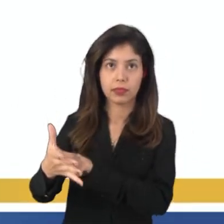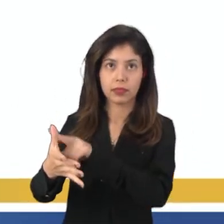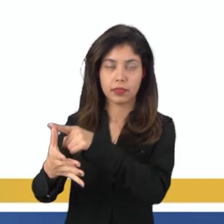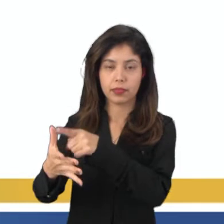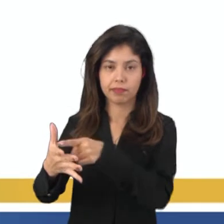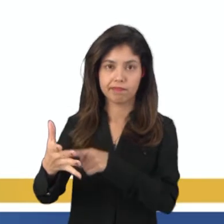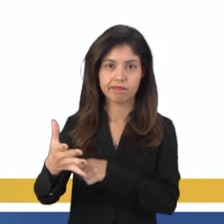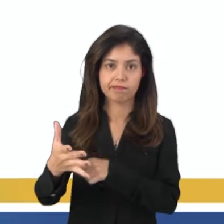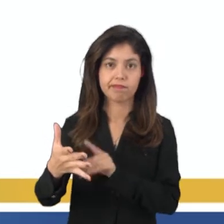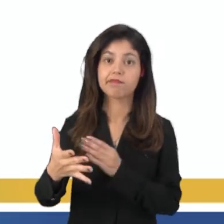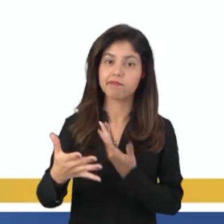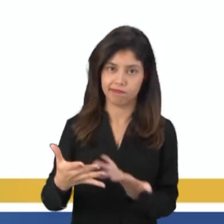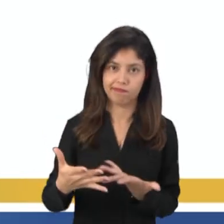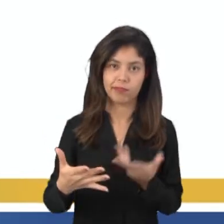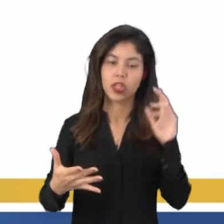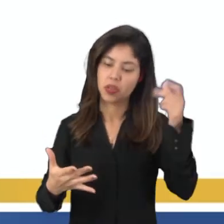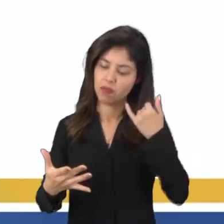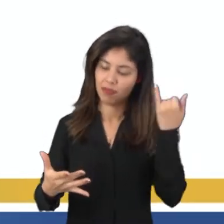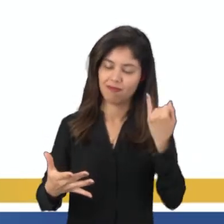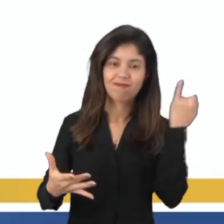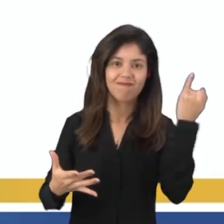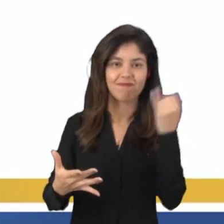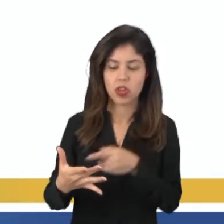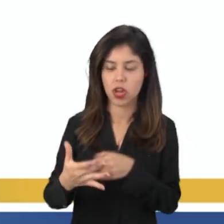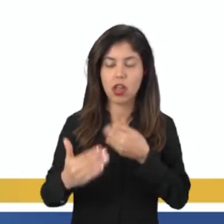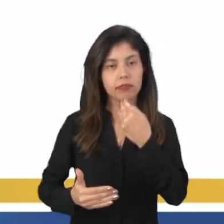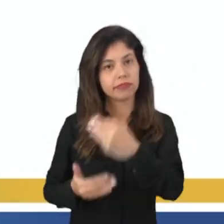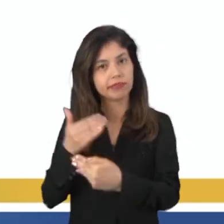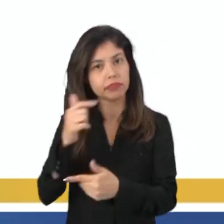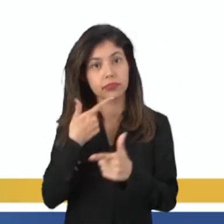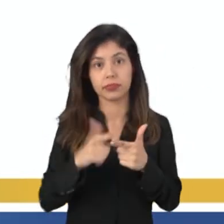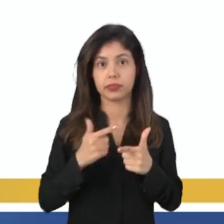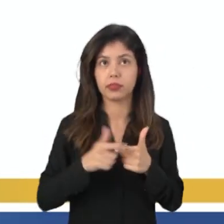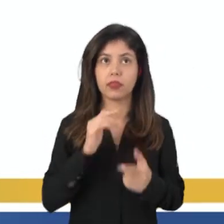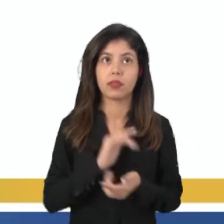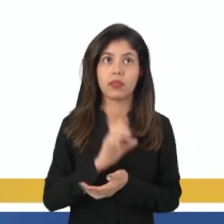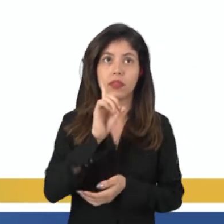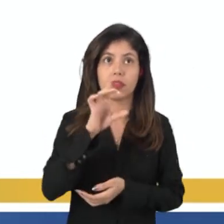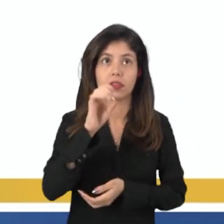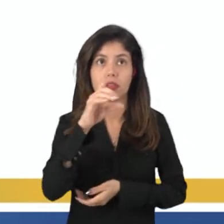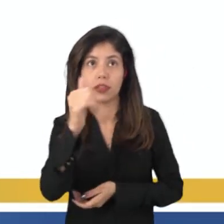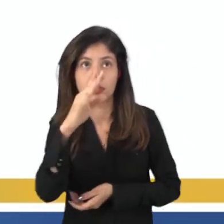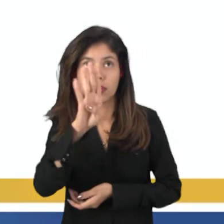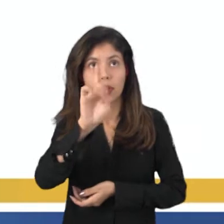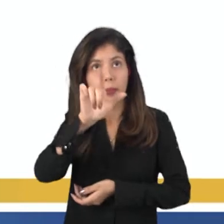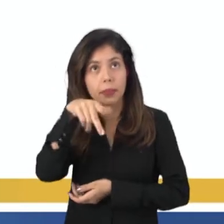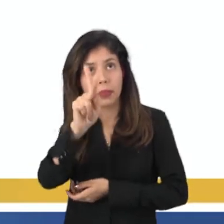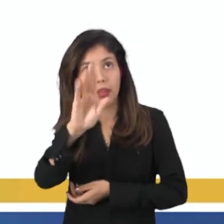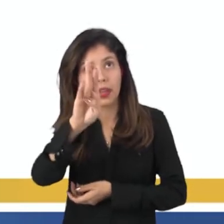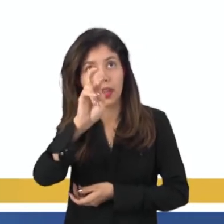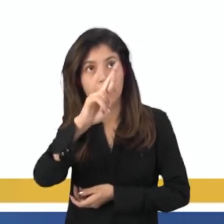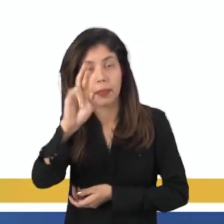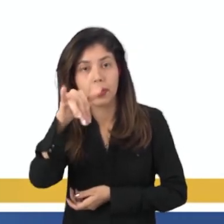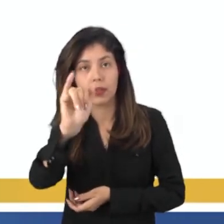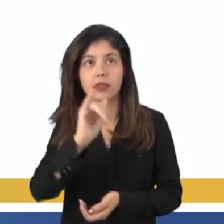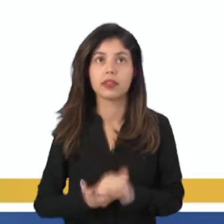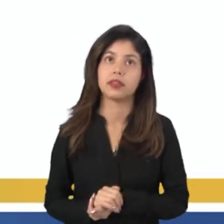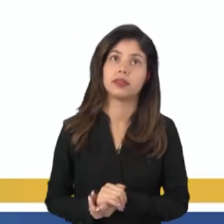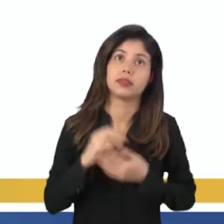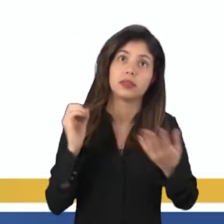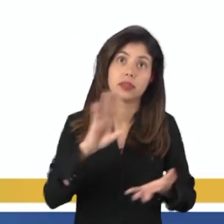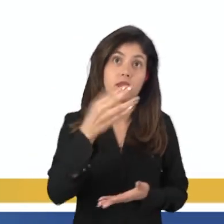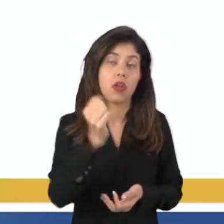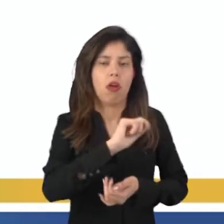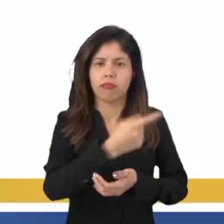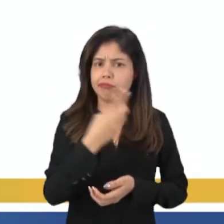uma proteção especial. Isso pode decorrer de um problema que é chamado dedão de BlackBerry, ou BlackBerry Thumb,